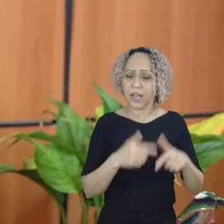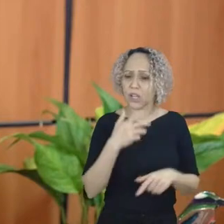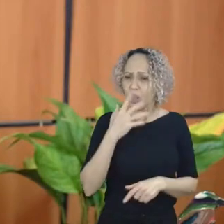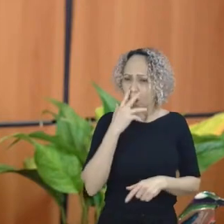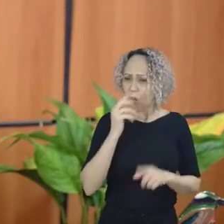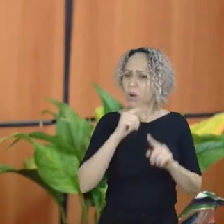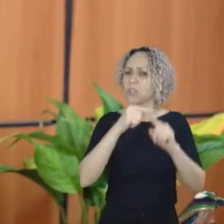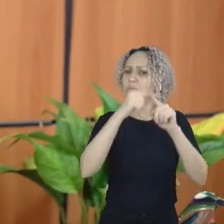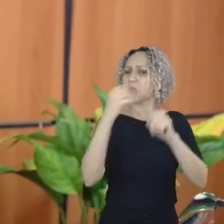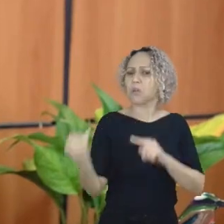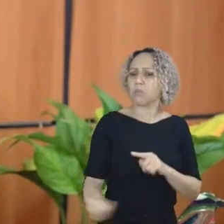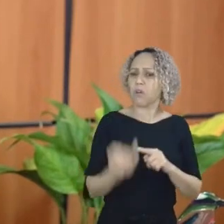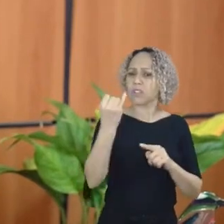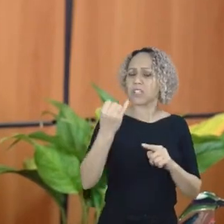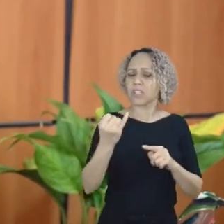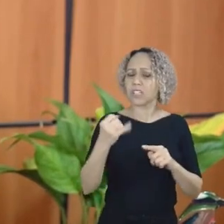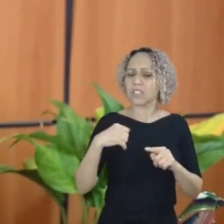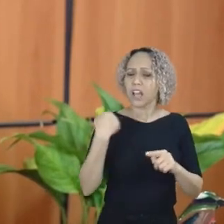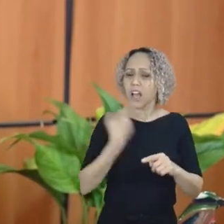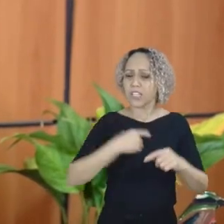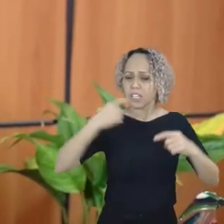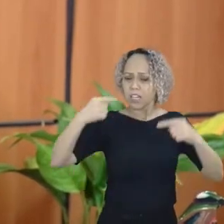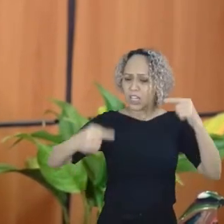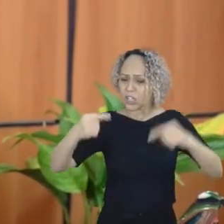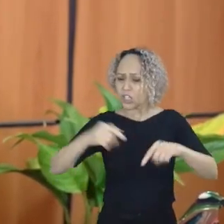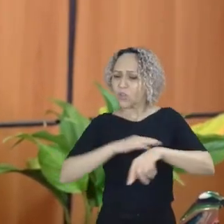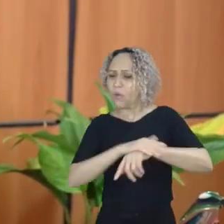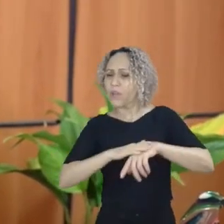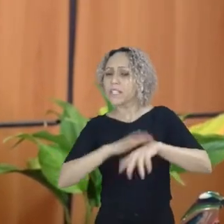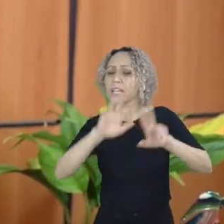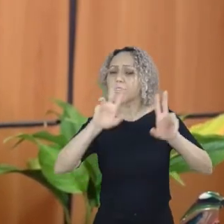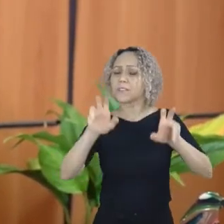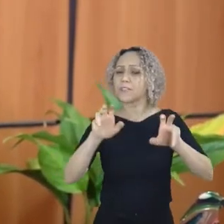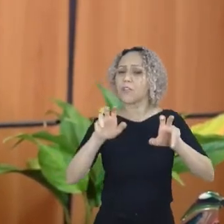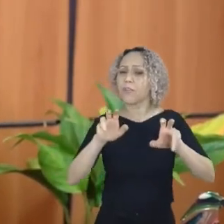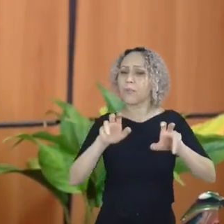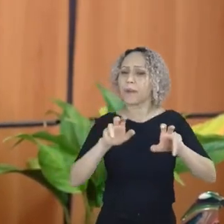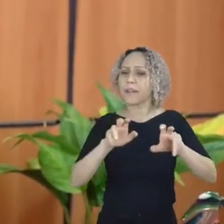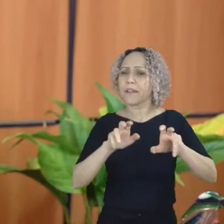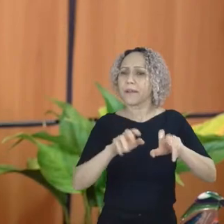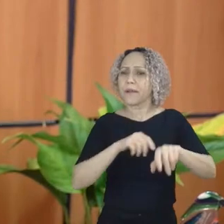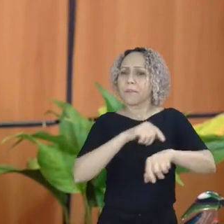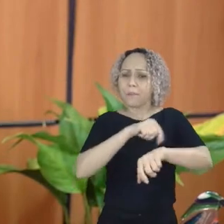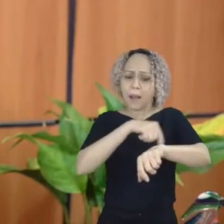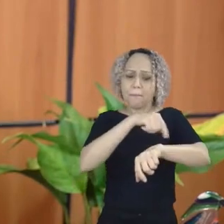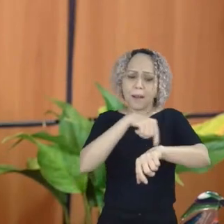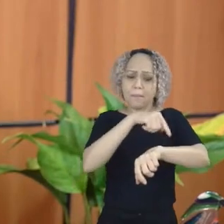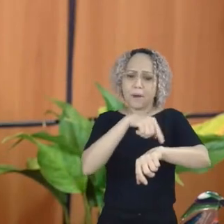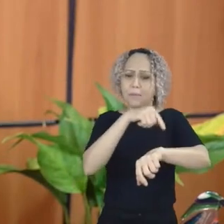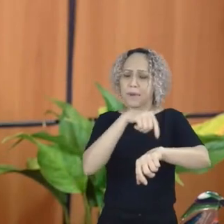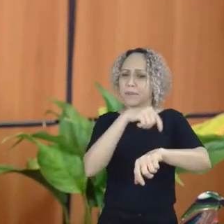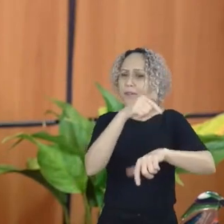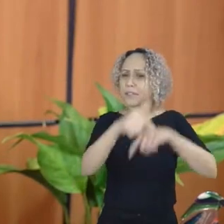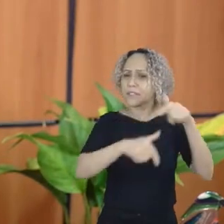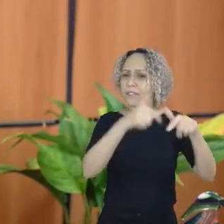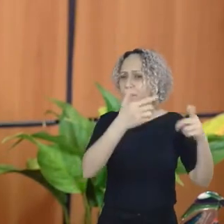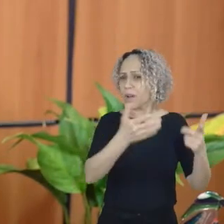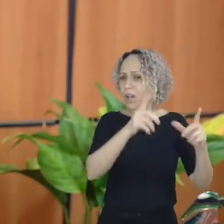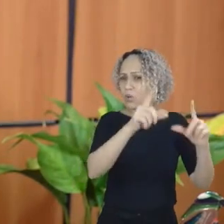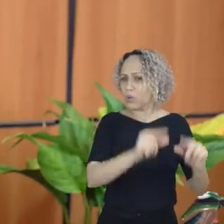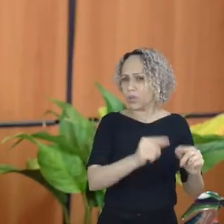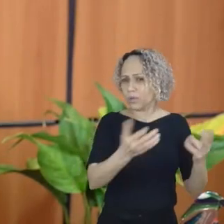assunto jornada de trabalho. Agora, tem empresas pesquisando, estudando, né,